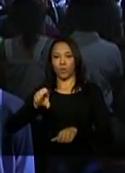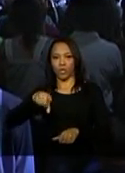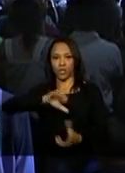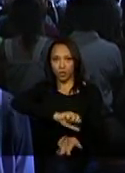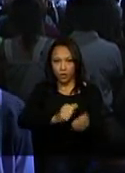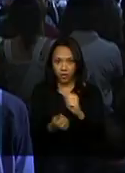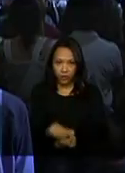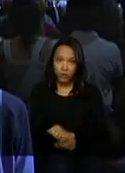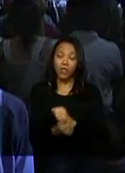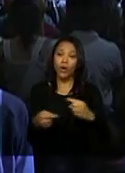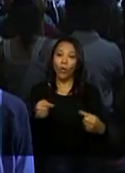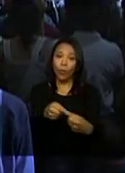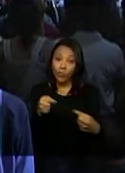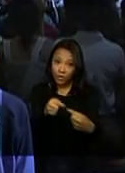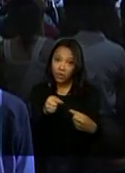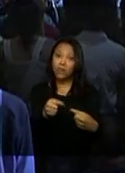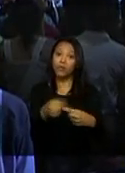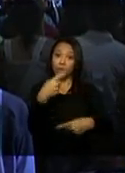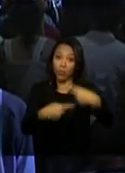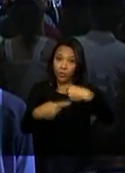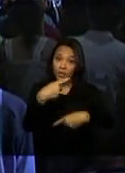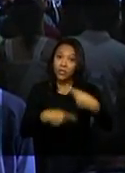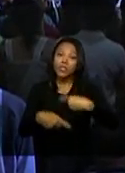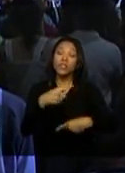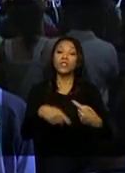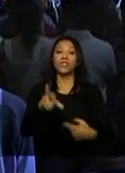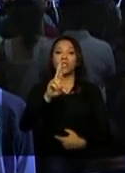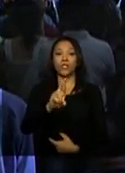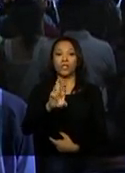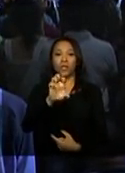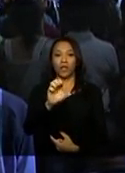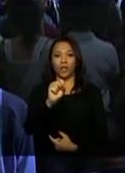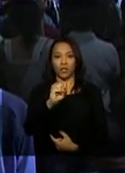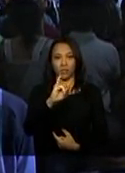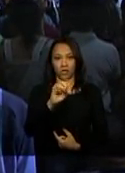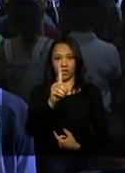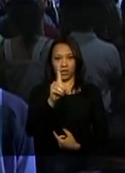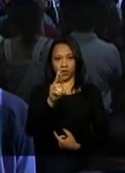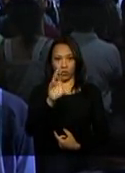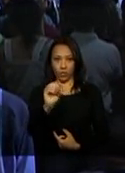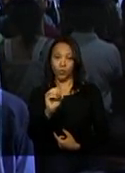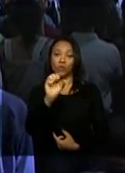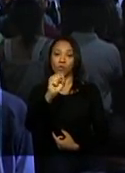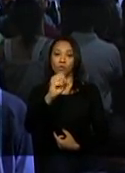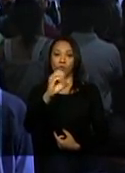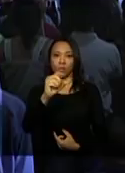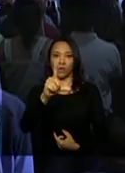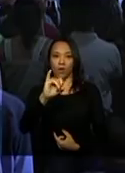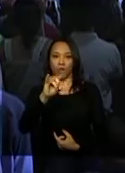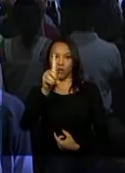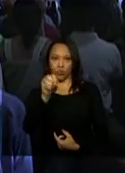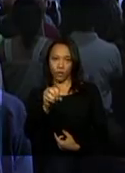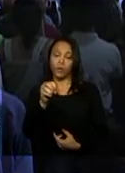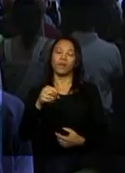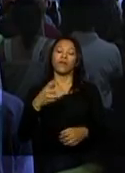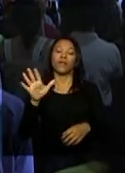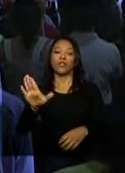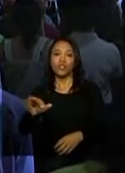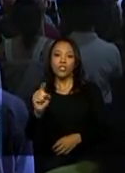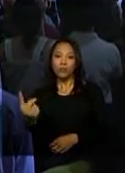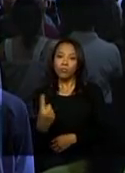com a Política Nacional de Resíduos Sólidos. Para receber o prêmio das mãos do ministro-chefe